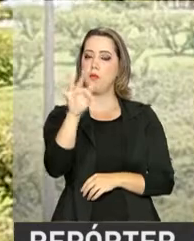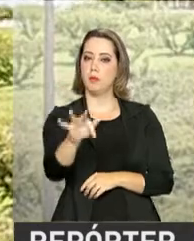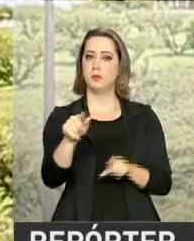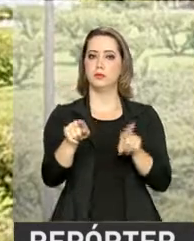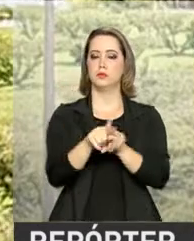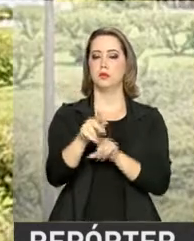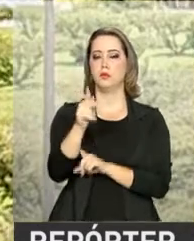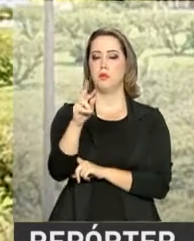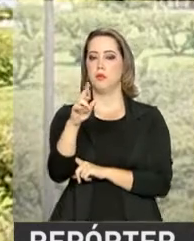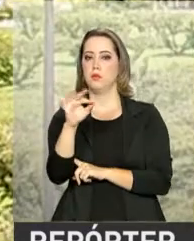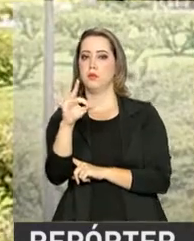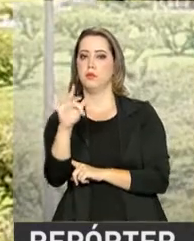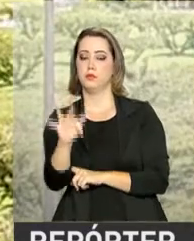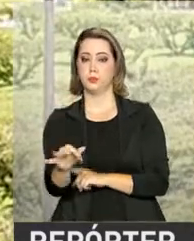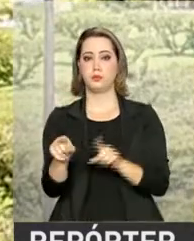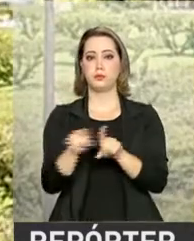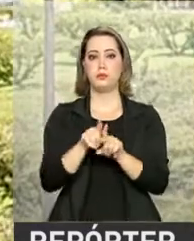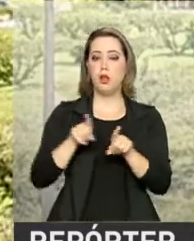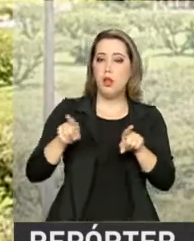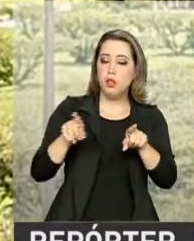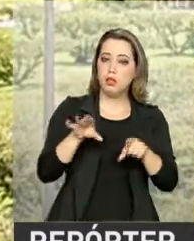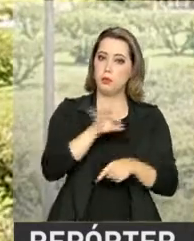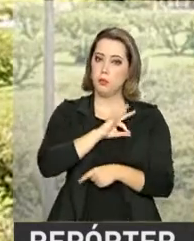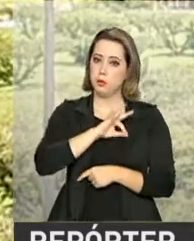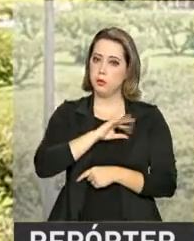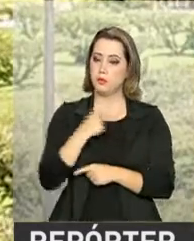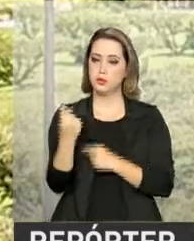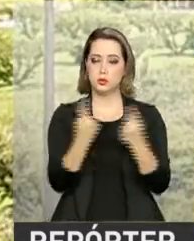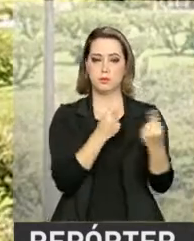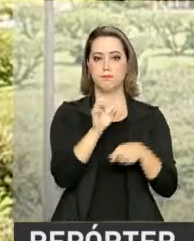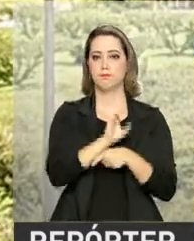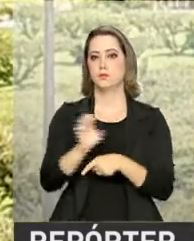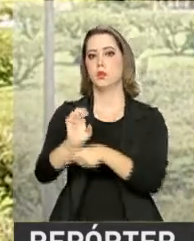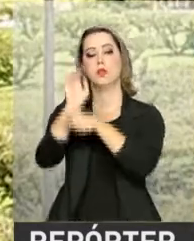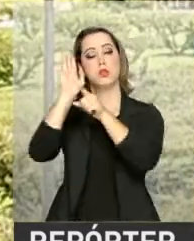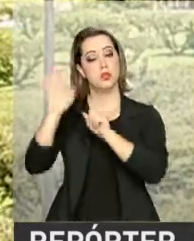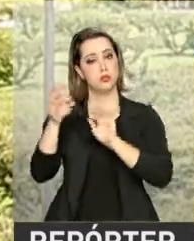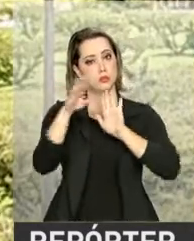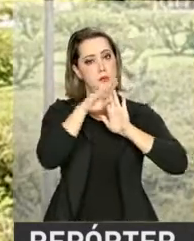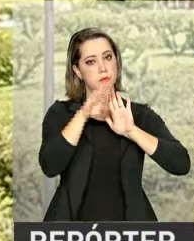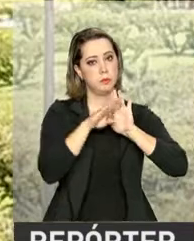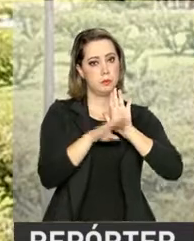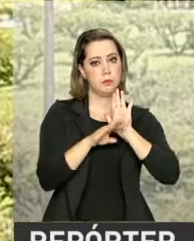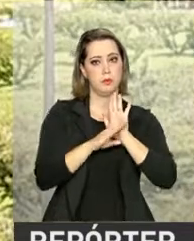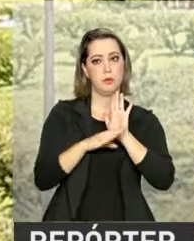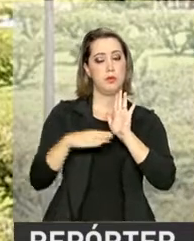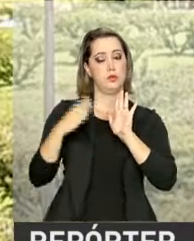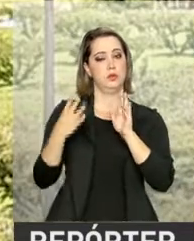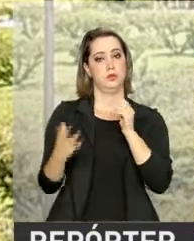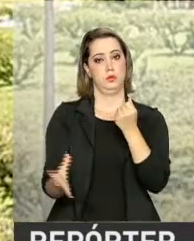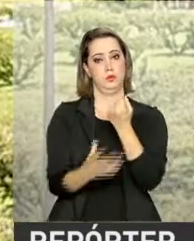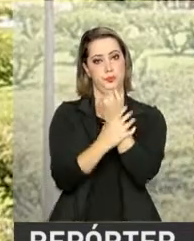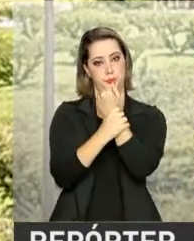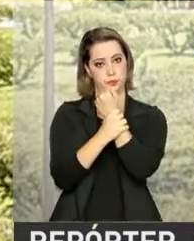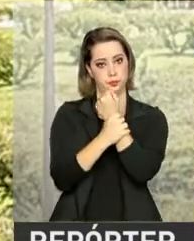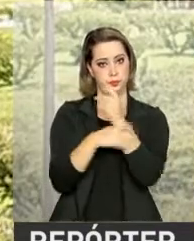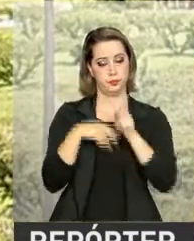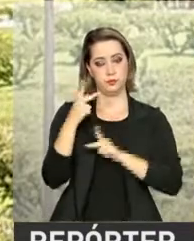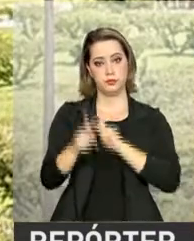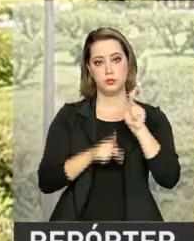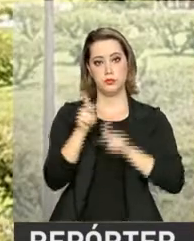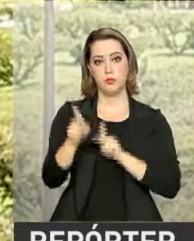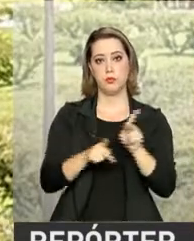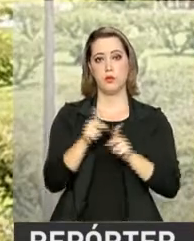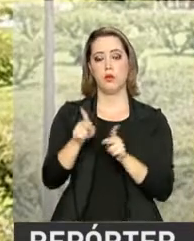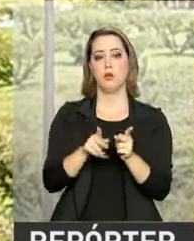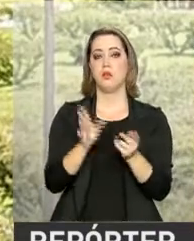e estaduais essas medidas estão previstas no plano nacional de segurança pública em nassau e força